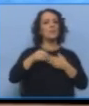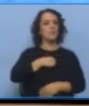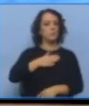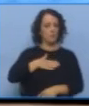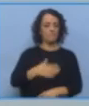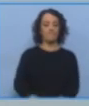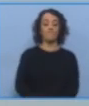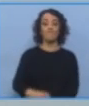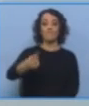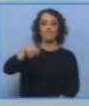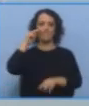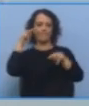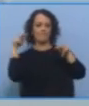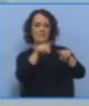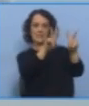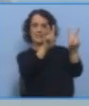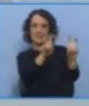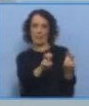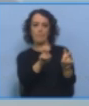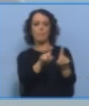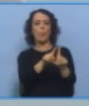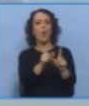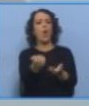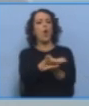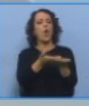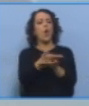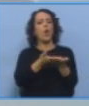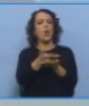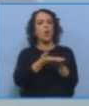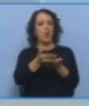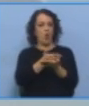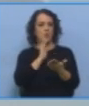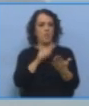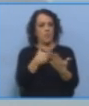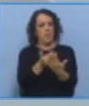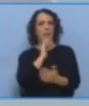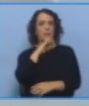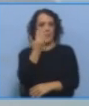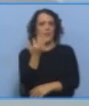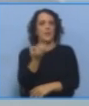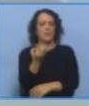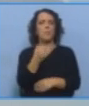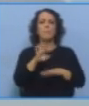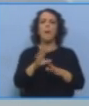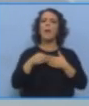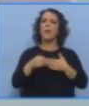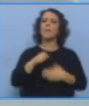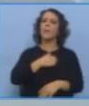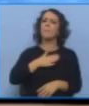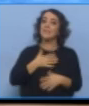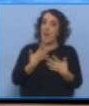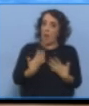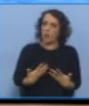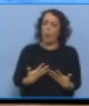temática como uma nobre vocação, portanto, o negócio como uma nobre vocação, que reação encontravam nos líderes empresariais? Nos atuais.